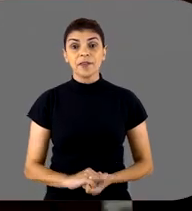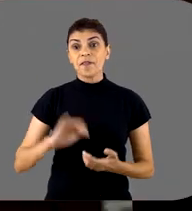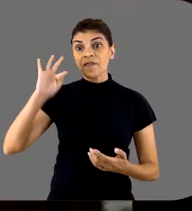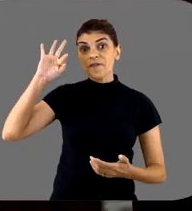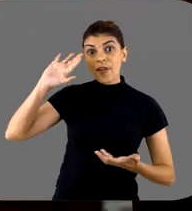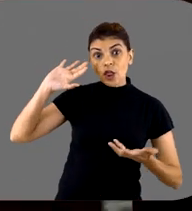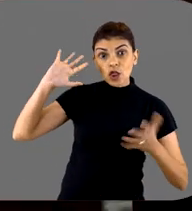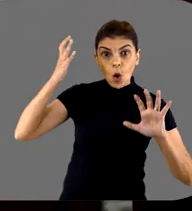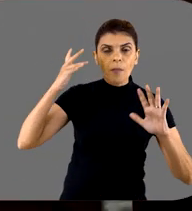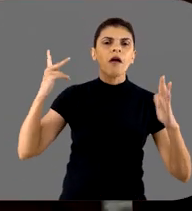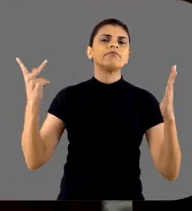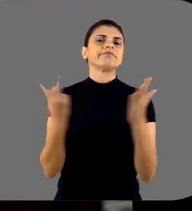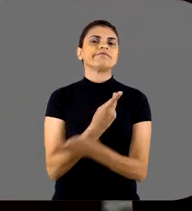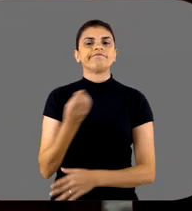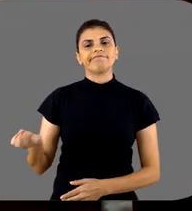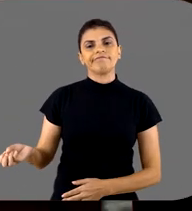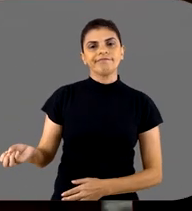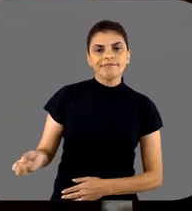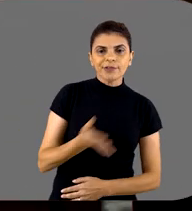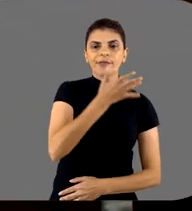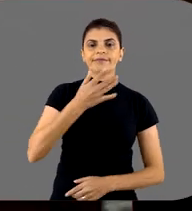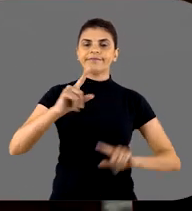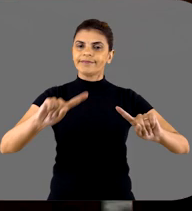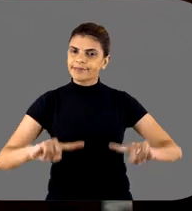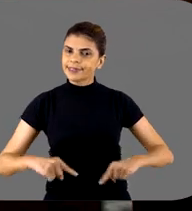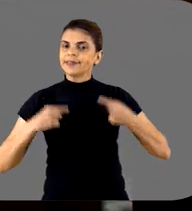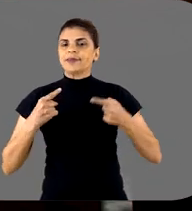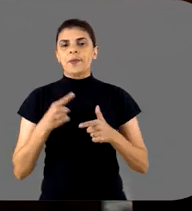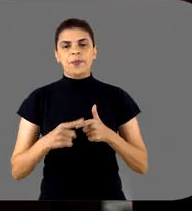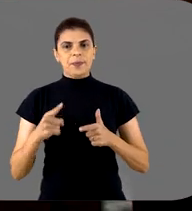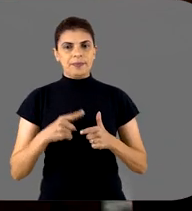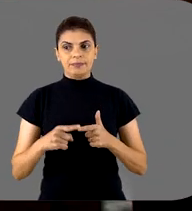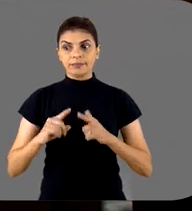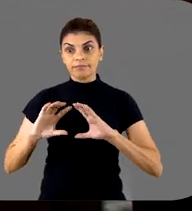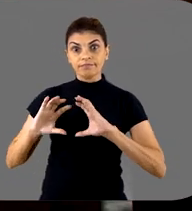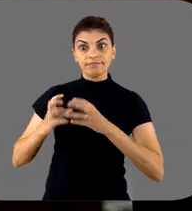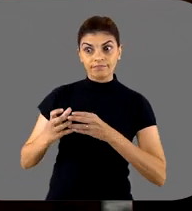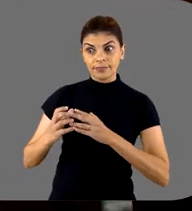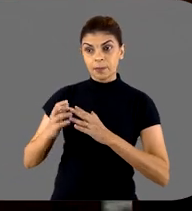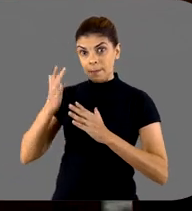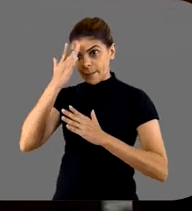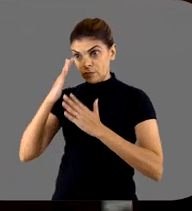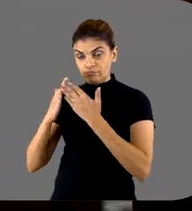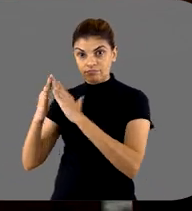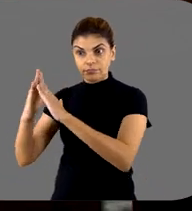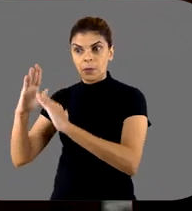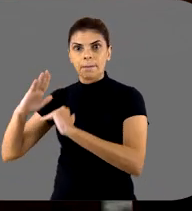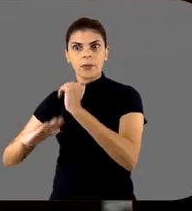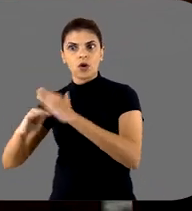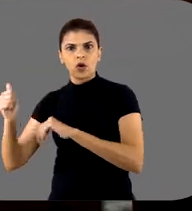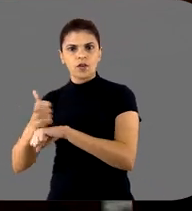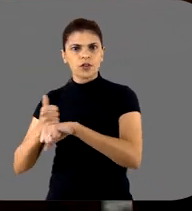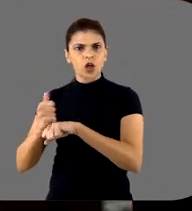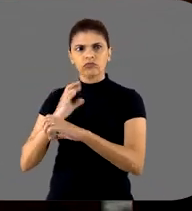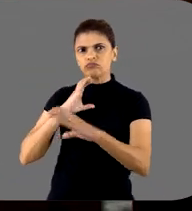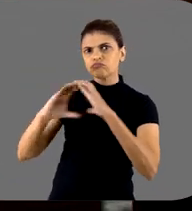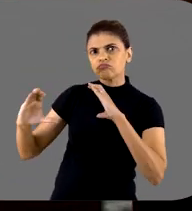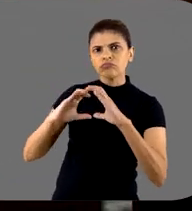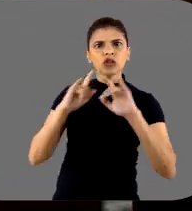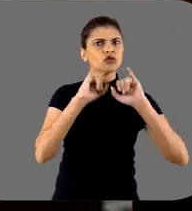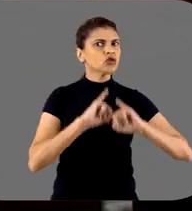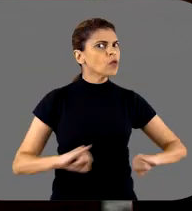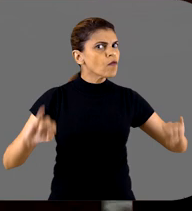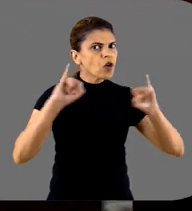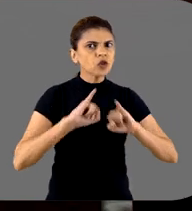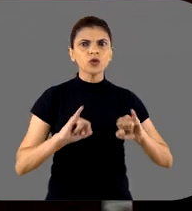Esses fenômenos, obviamente, criam novos desafios, novos problemas, tanto para as comunidades profissionais, dos